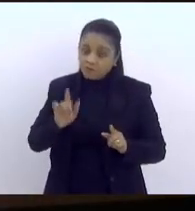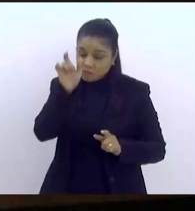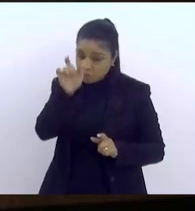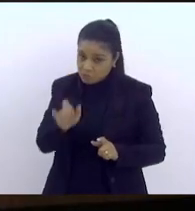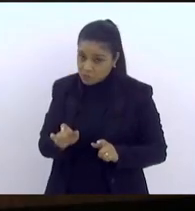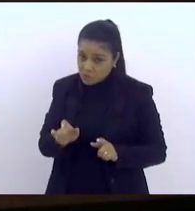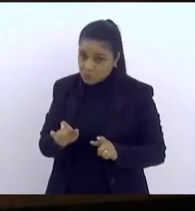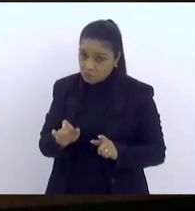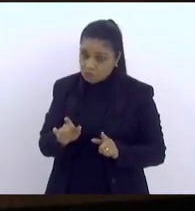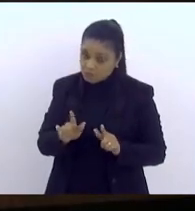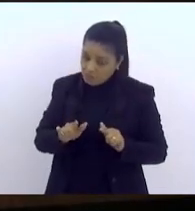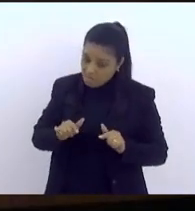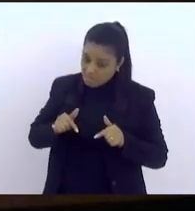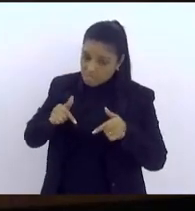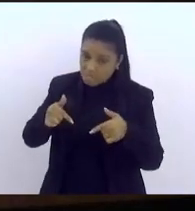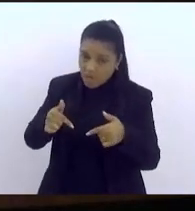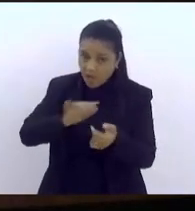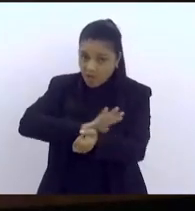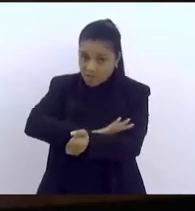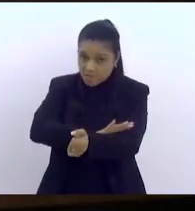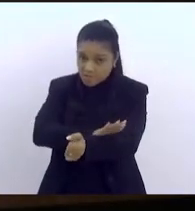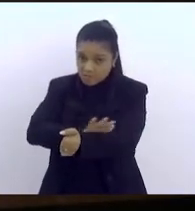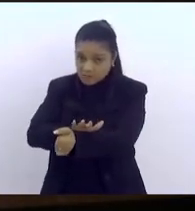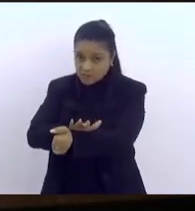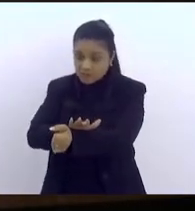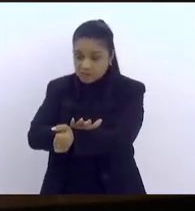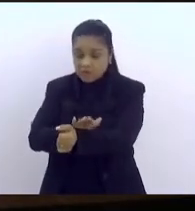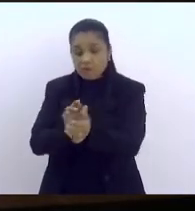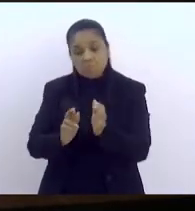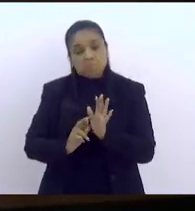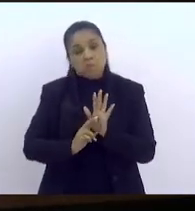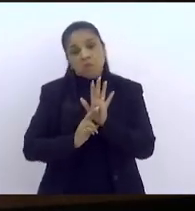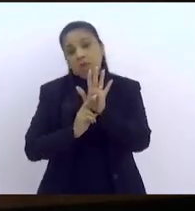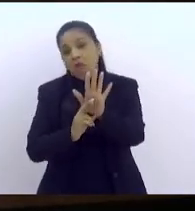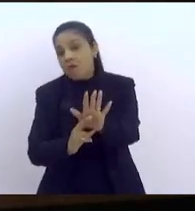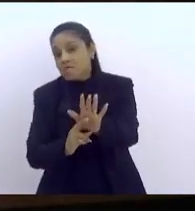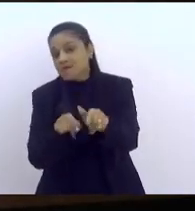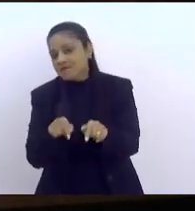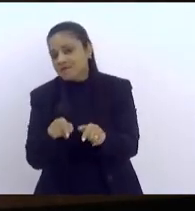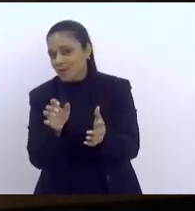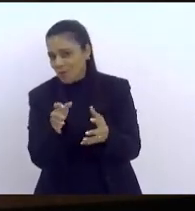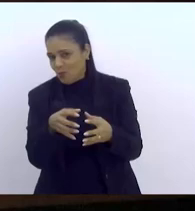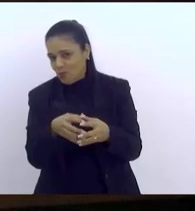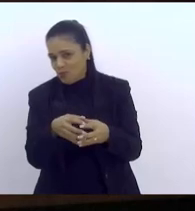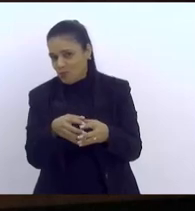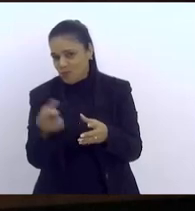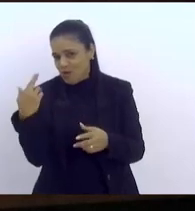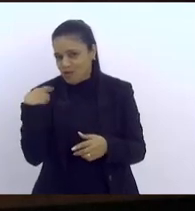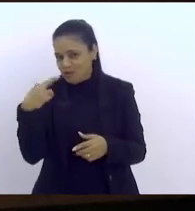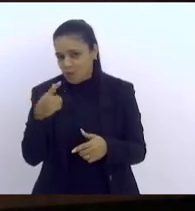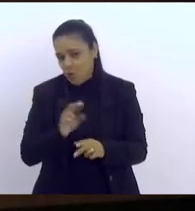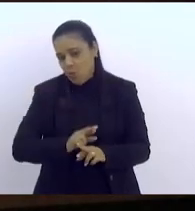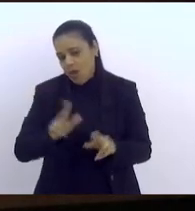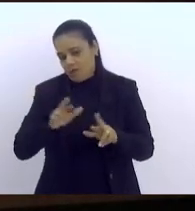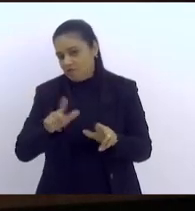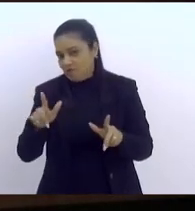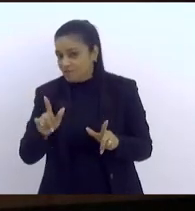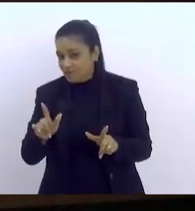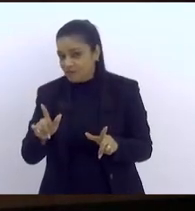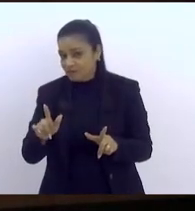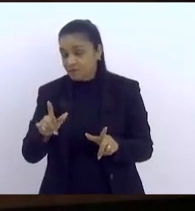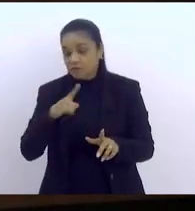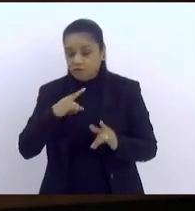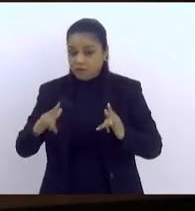praticaram representam todo aquele segmento religioso. Eu já vi terreiro